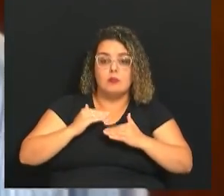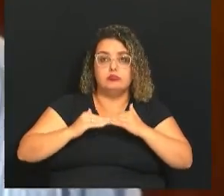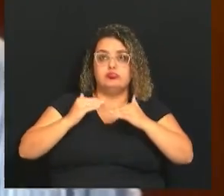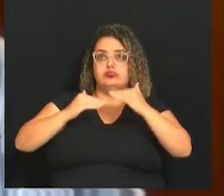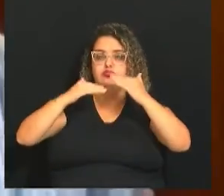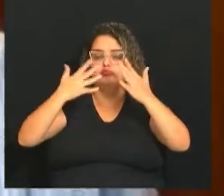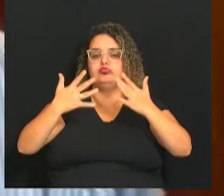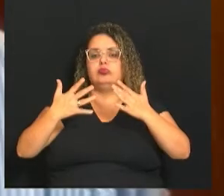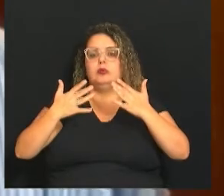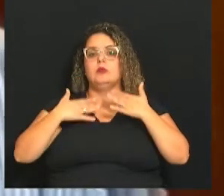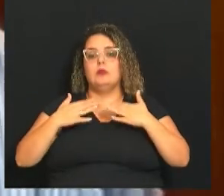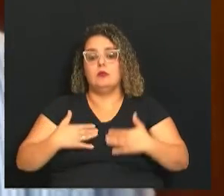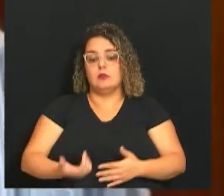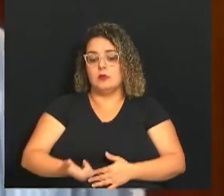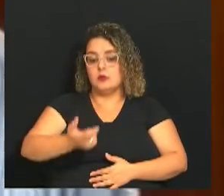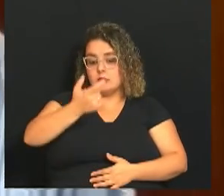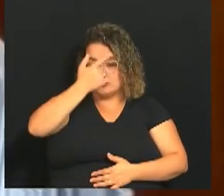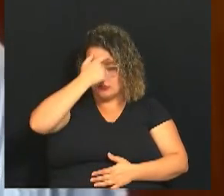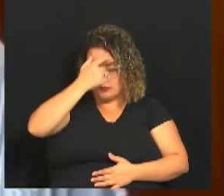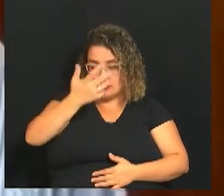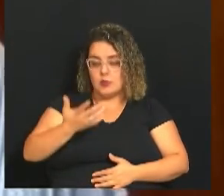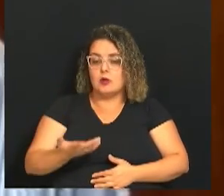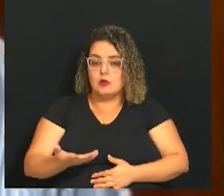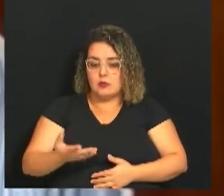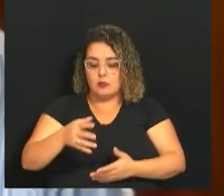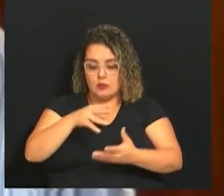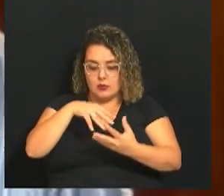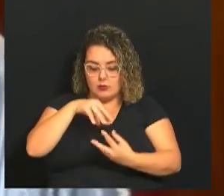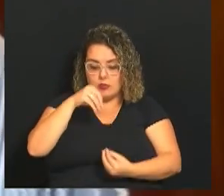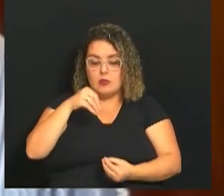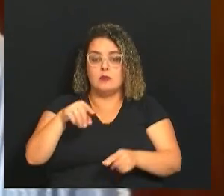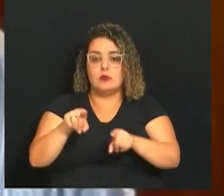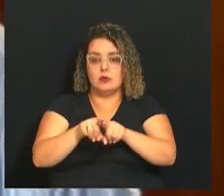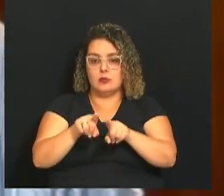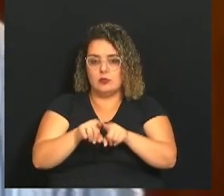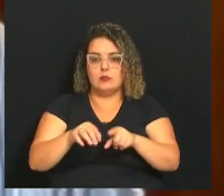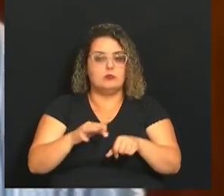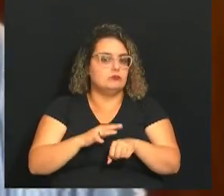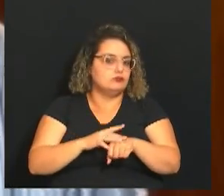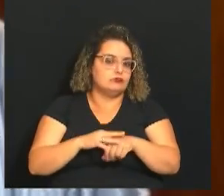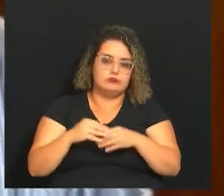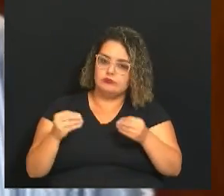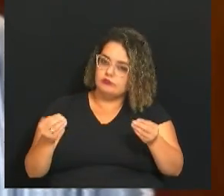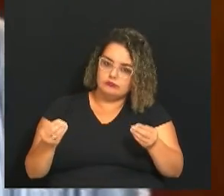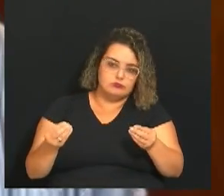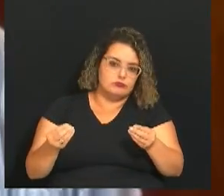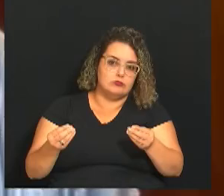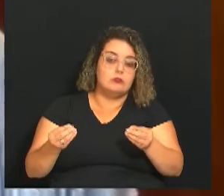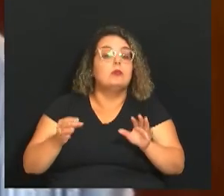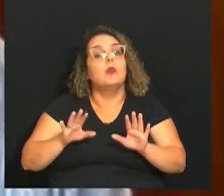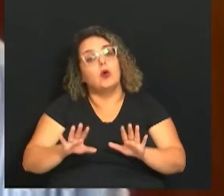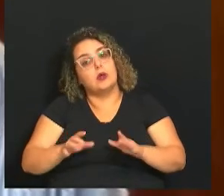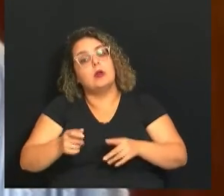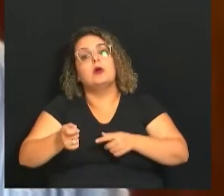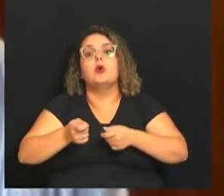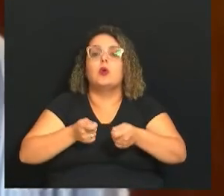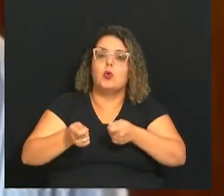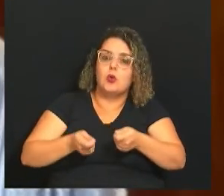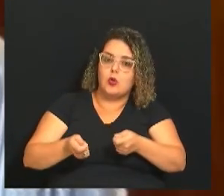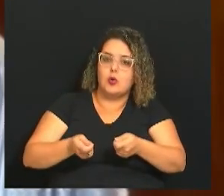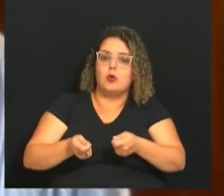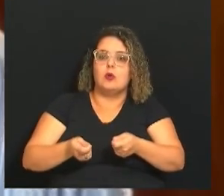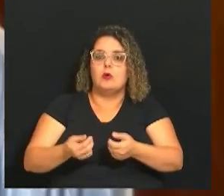física, é uma doença mental, é uma doença espiritual, incurável, né? Porém tem controle, igual diabetes, dá